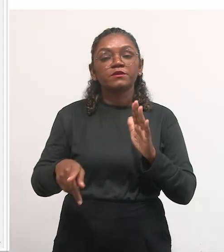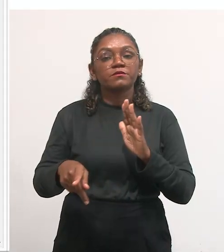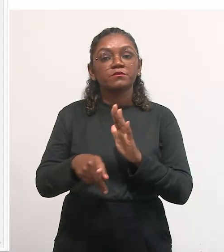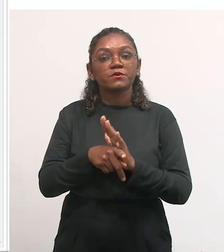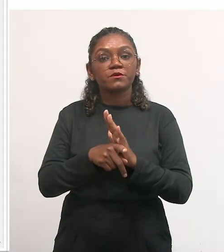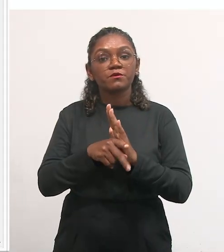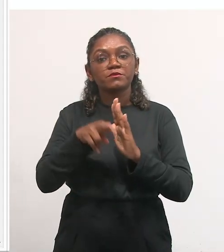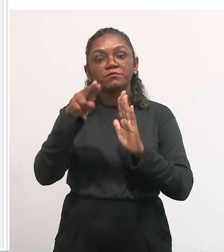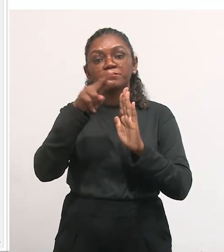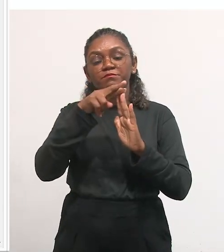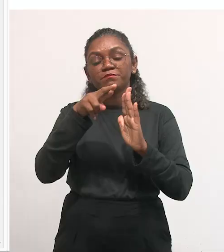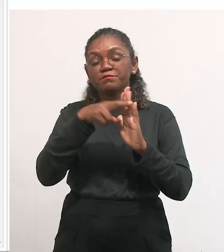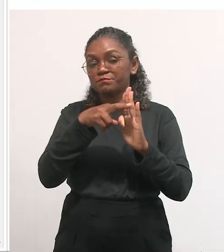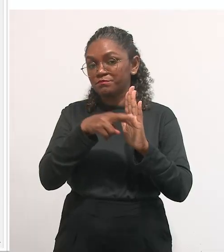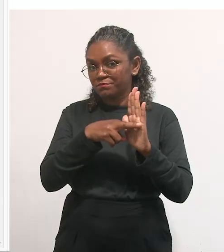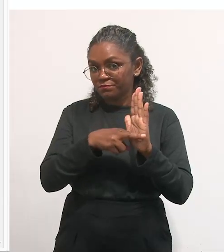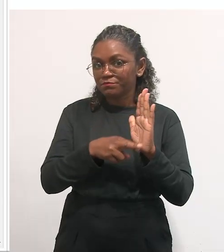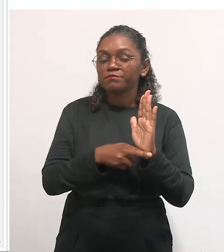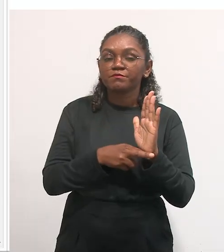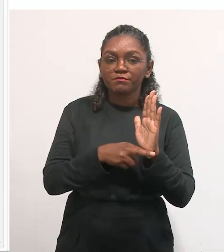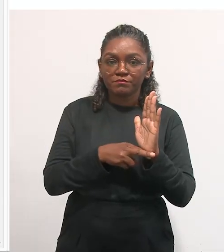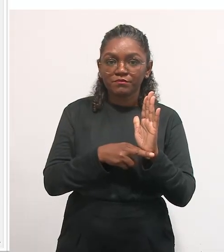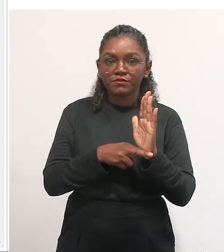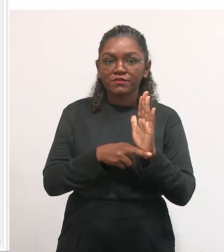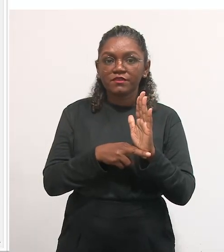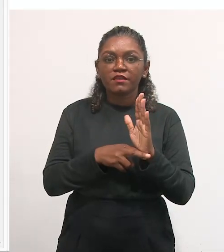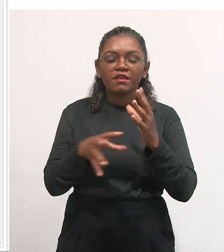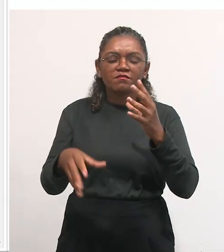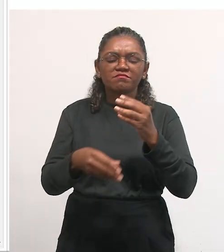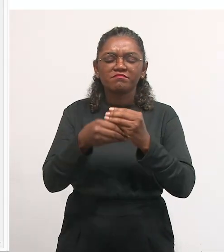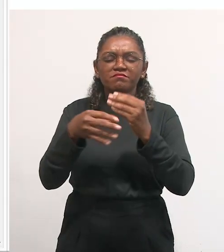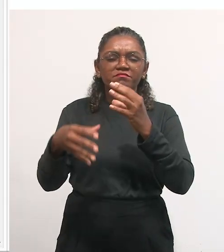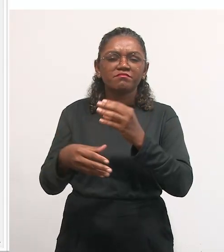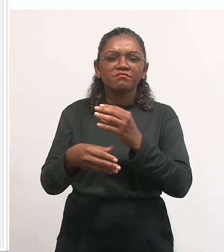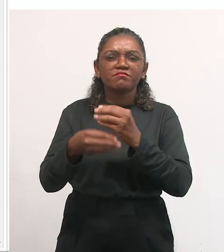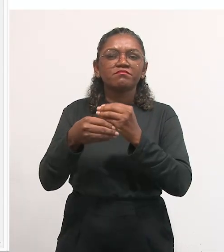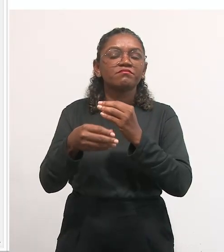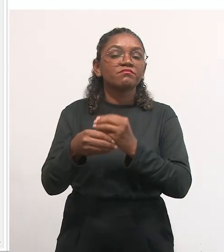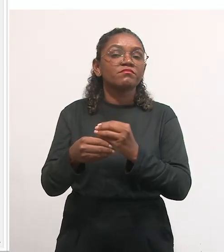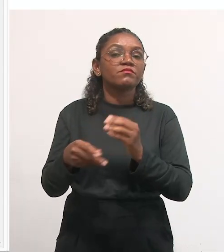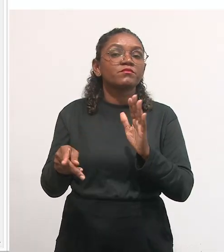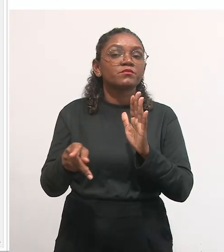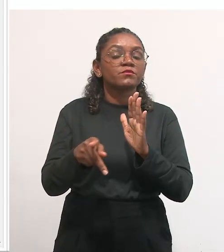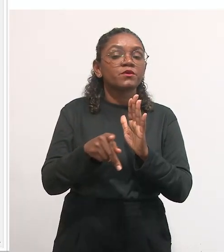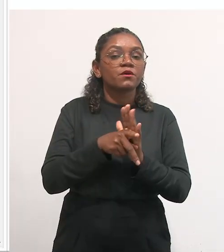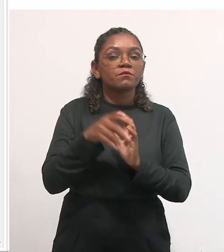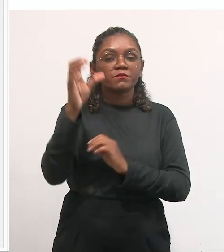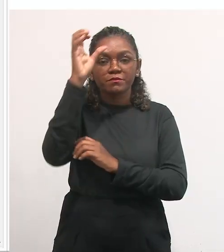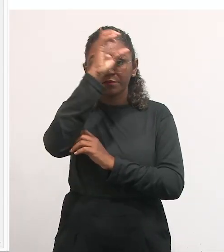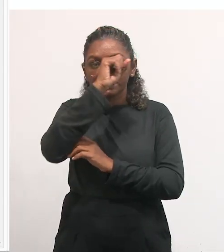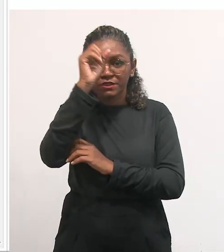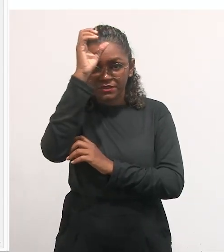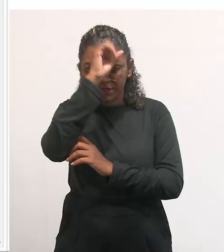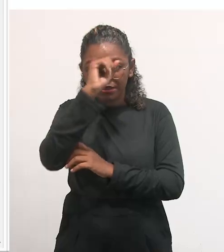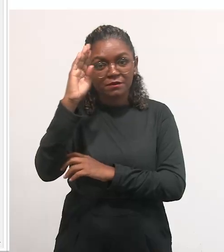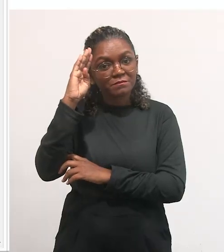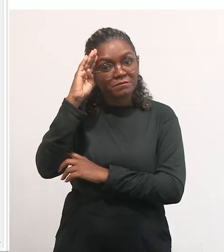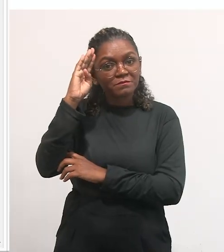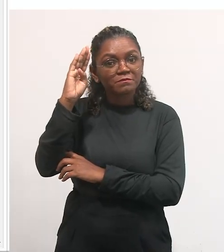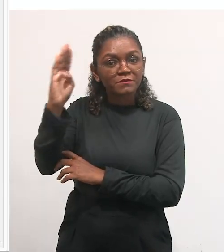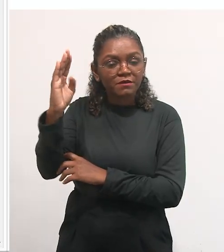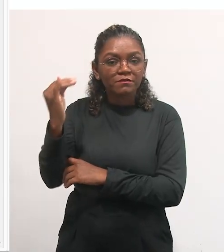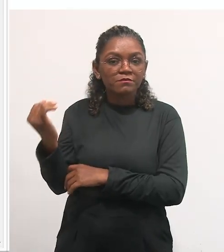normativo. Ela é um conjunto orgânico das aprendizagens essenciais que todos os alunos